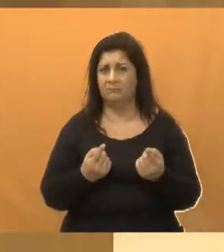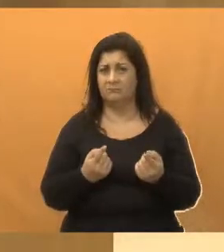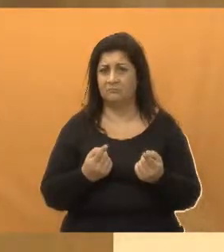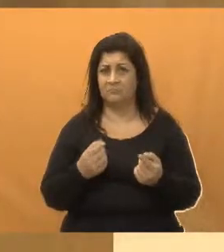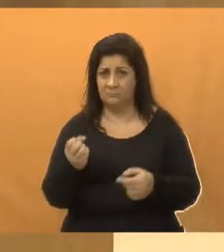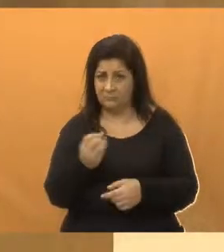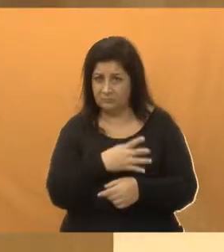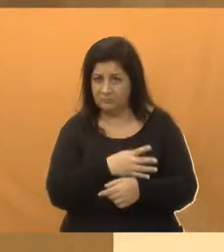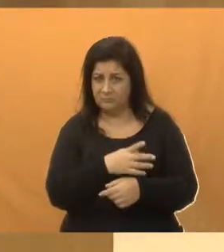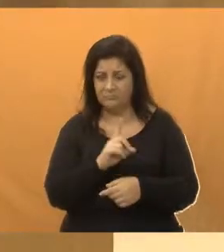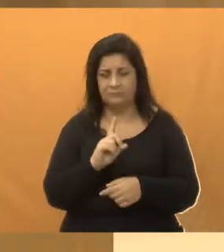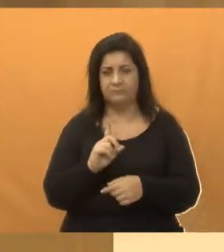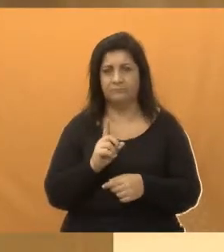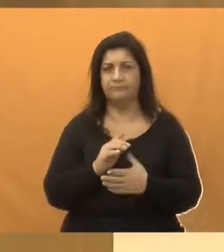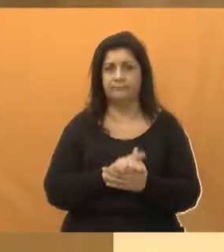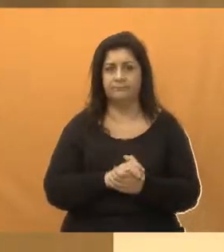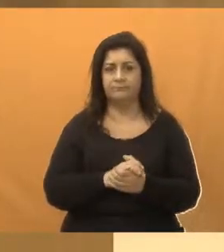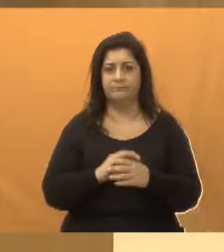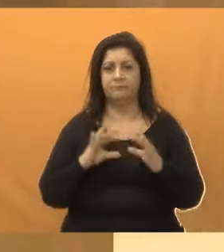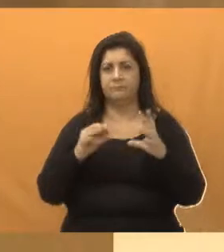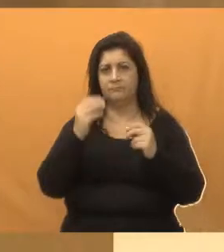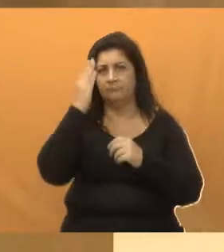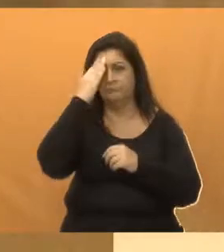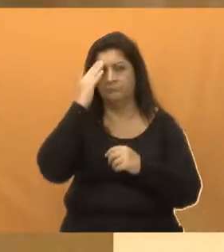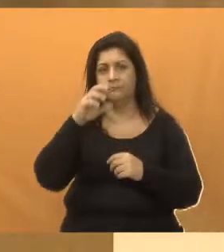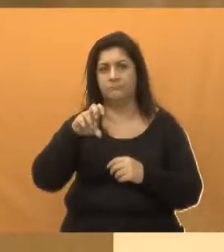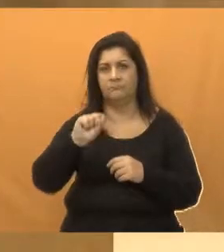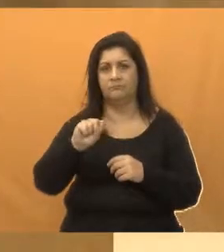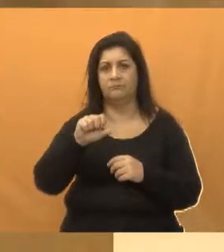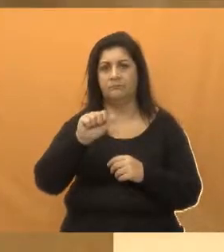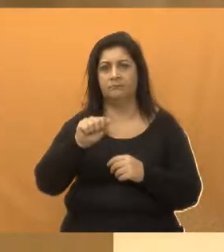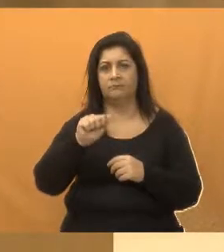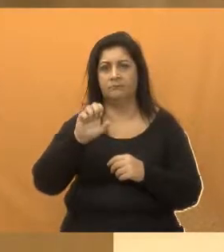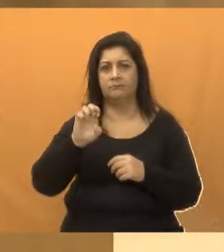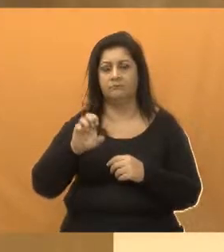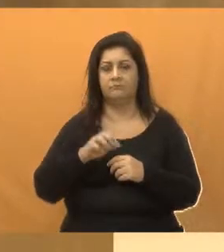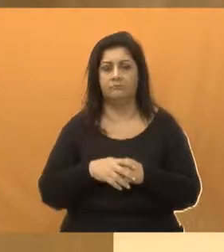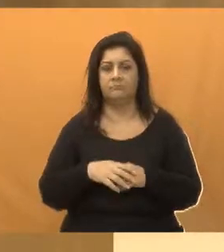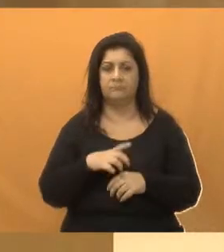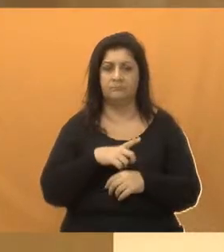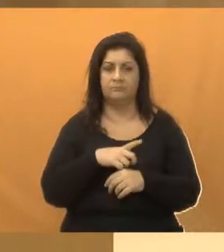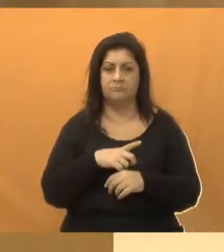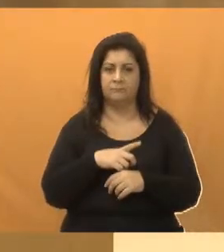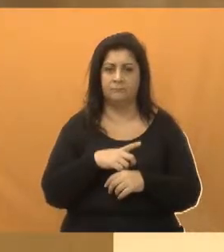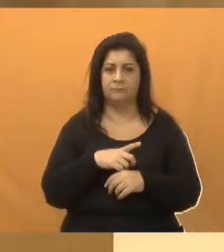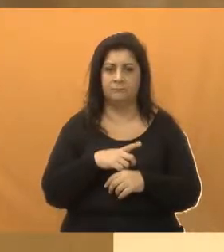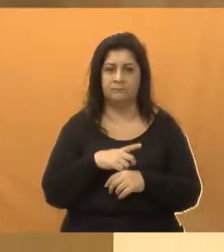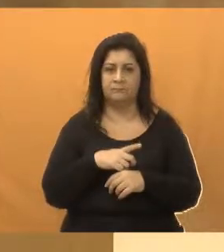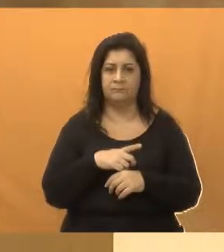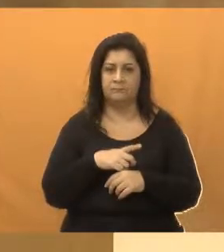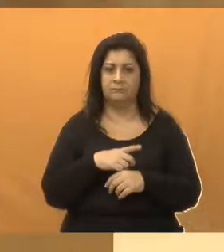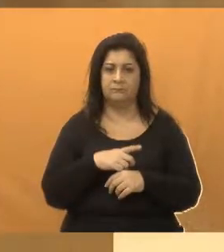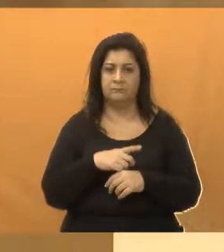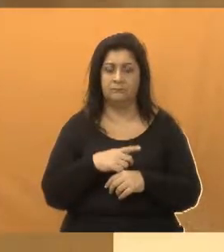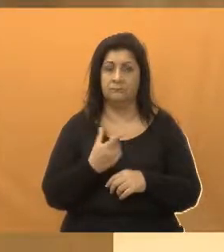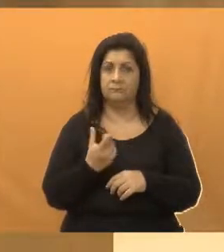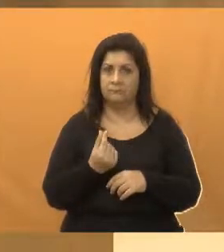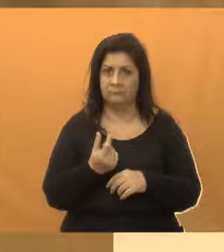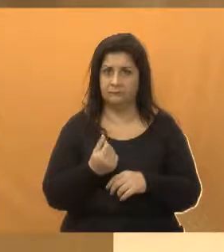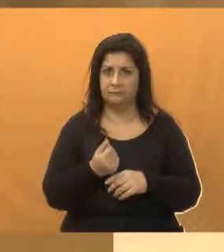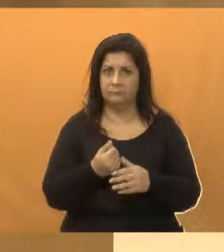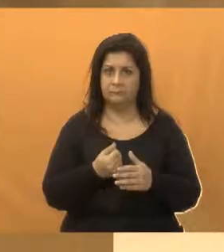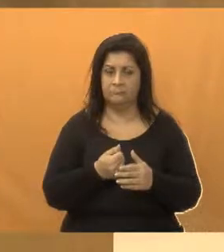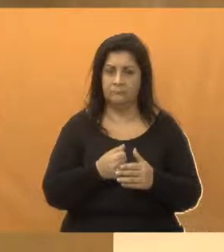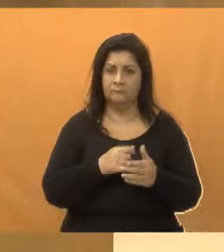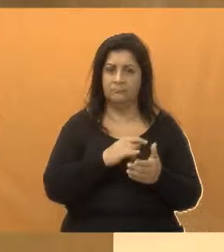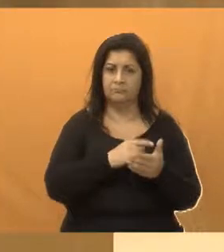para ninguém que o SAI ele tem a remissão de taxas de